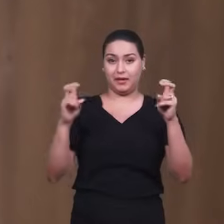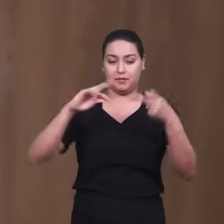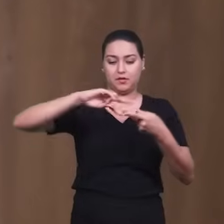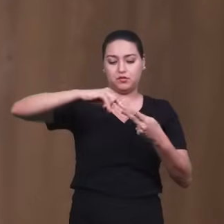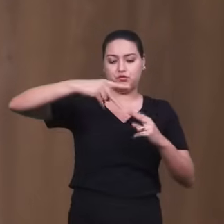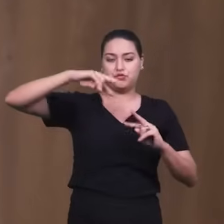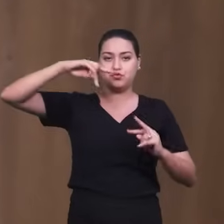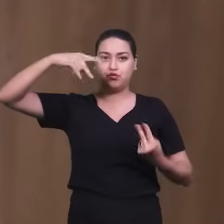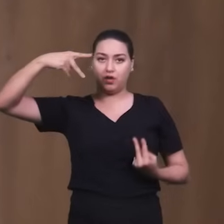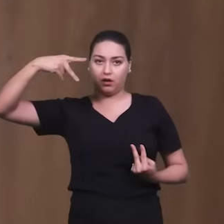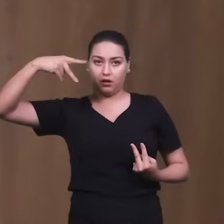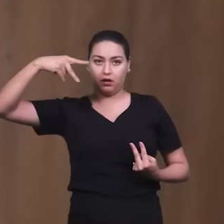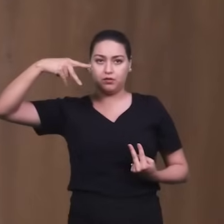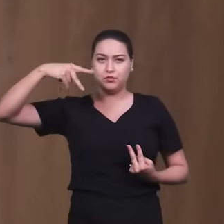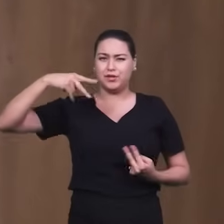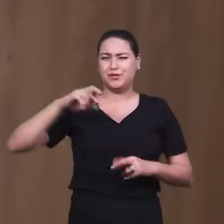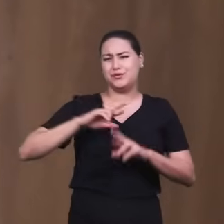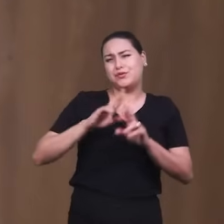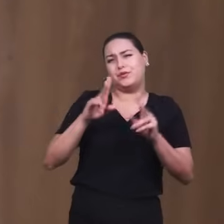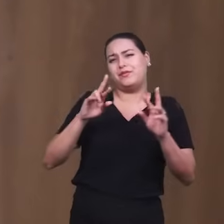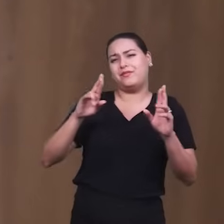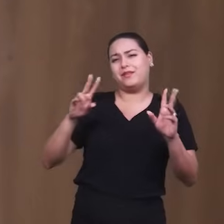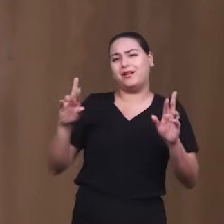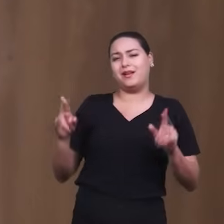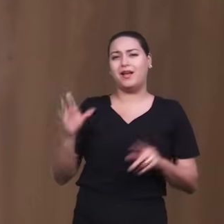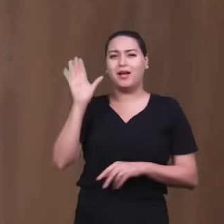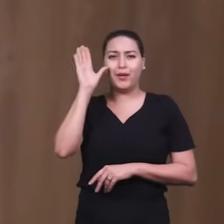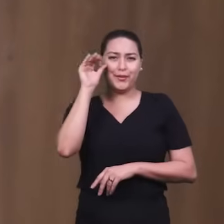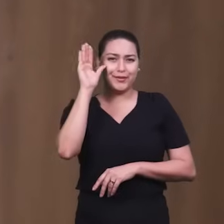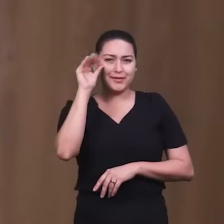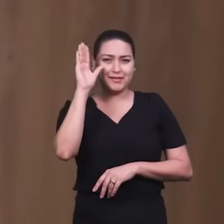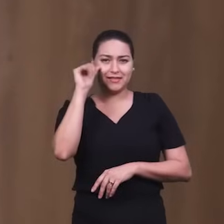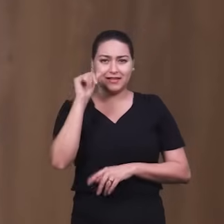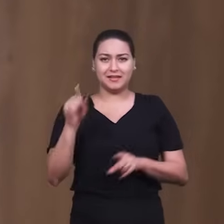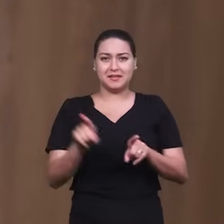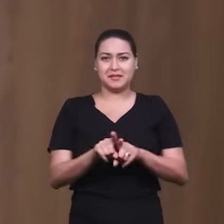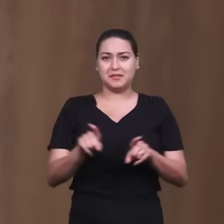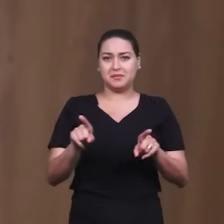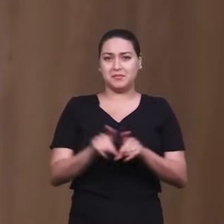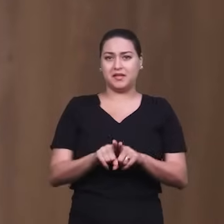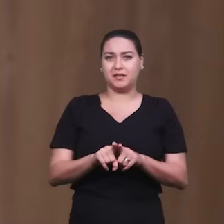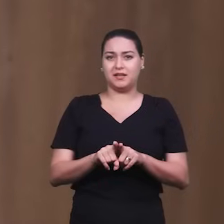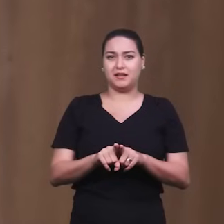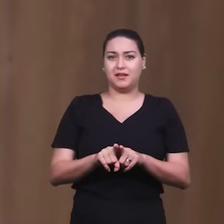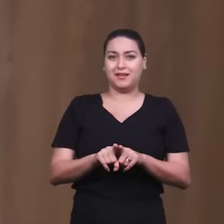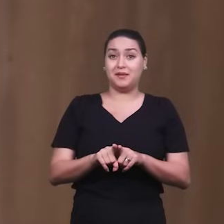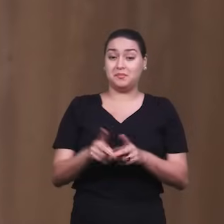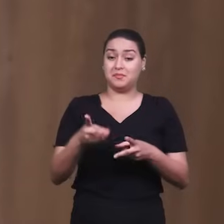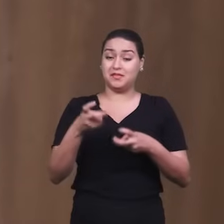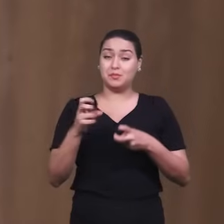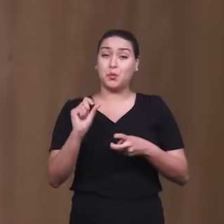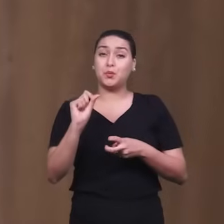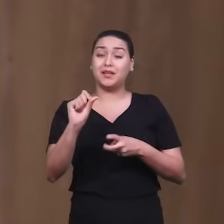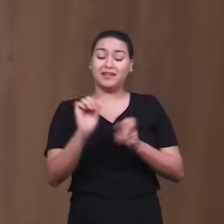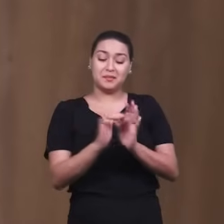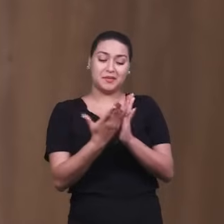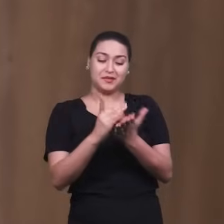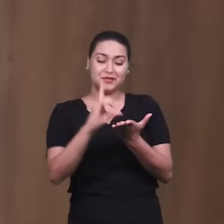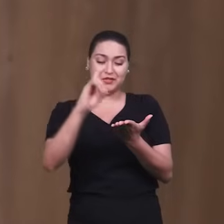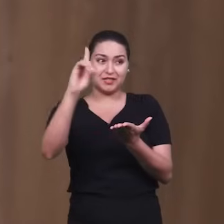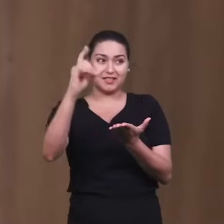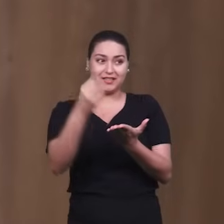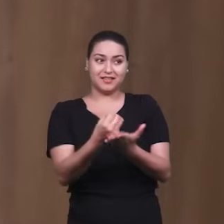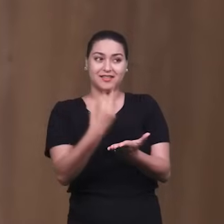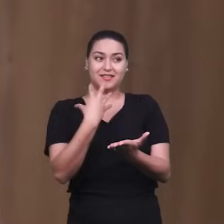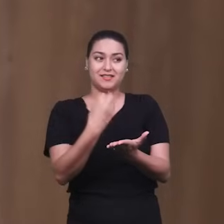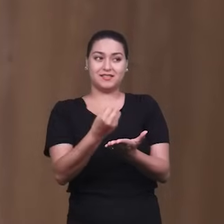de um tema que é a genética. Há muitas curiosidades em torno disso e até mesmo poderemos ver o que a palavra de